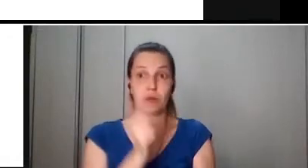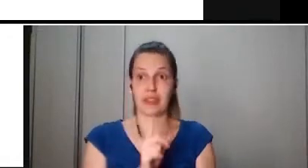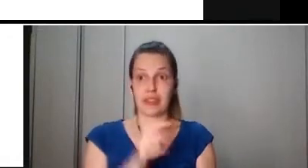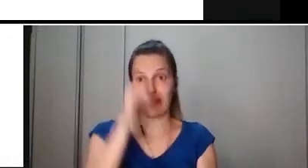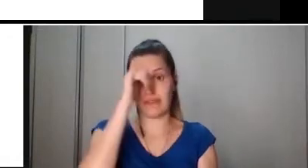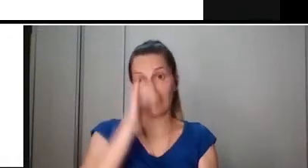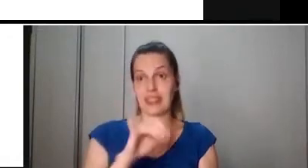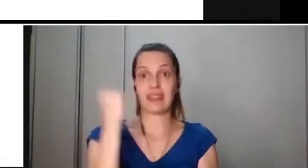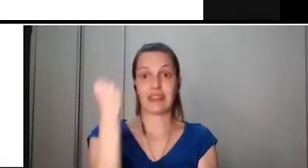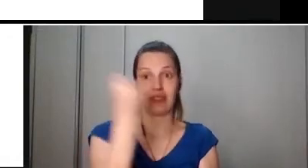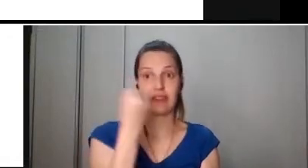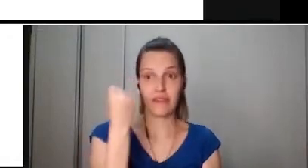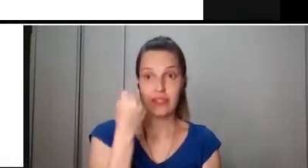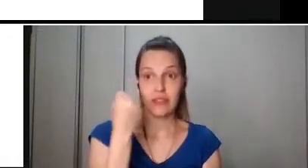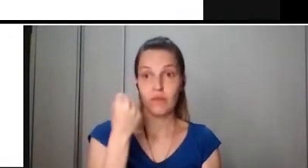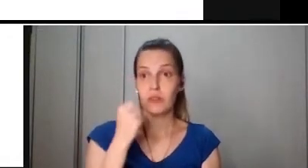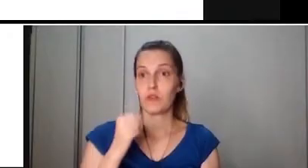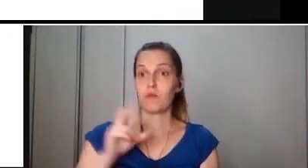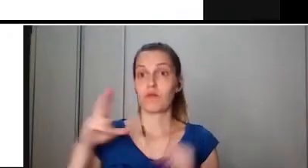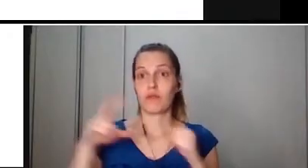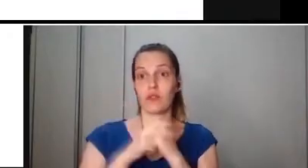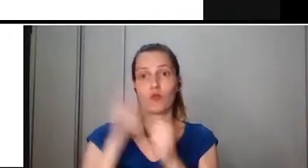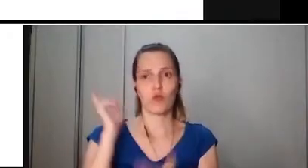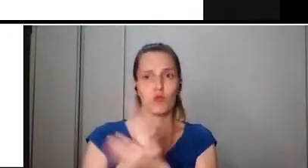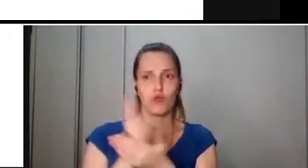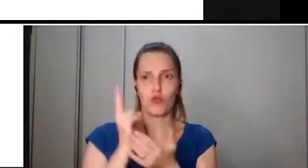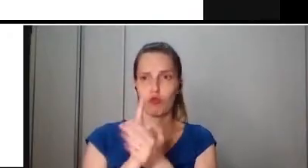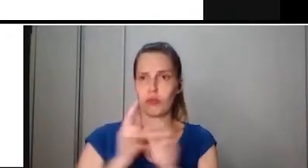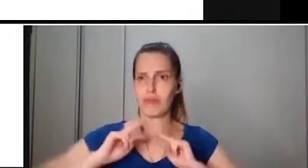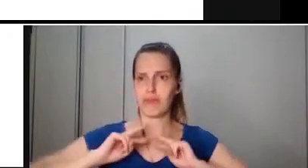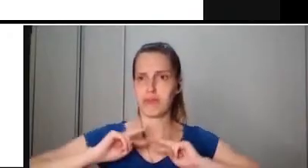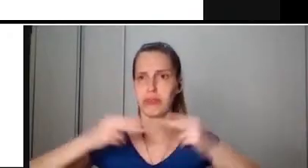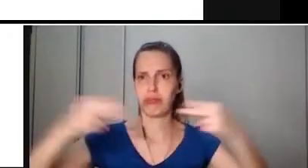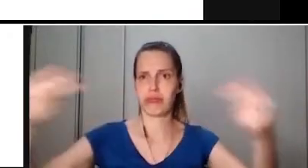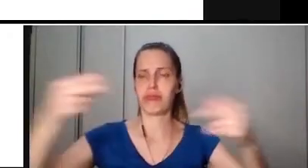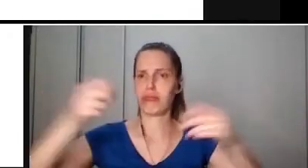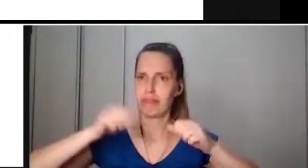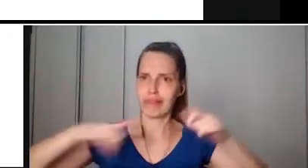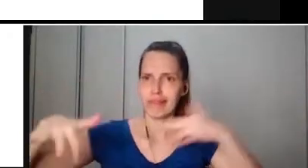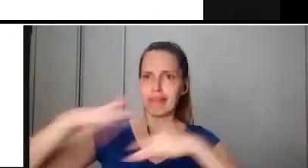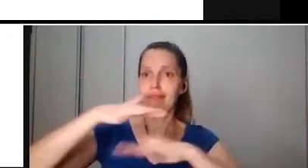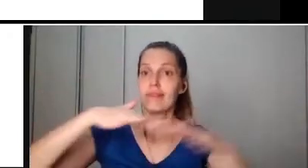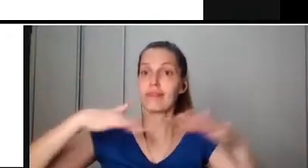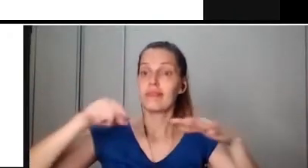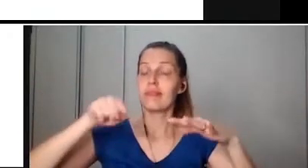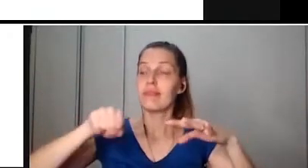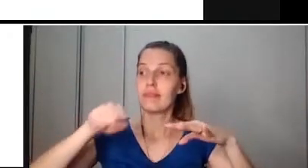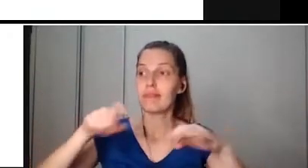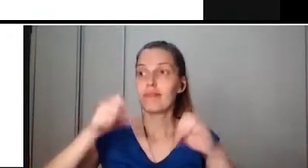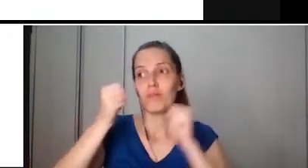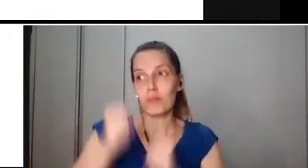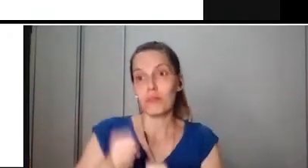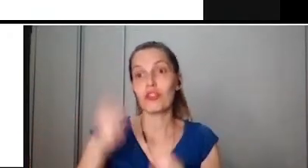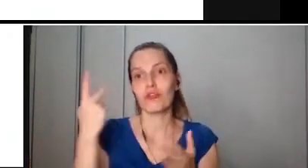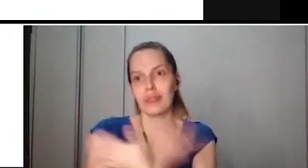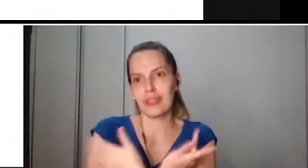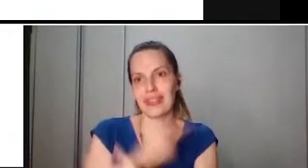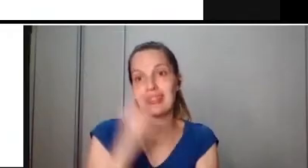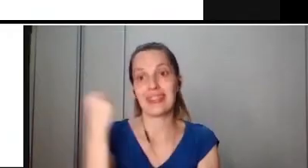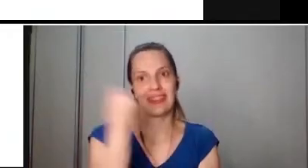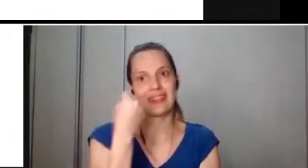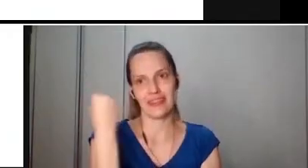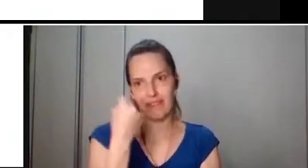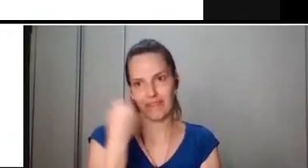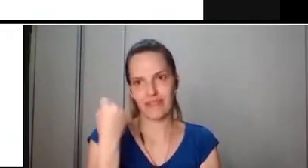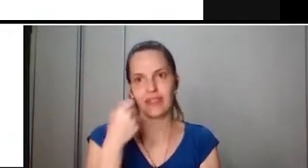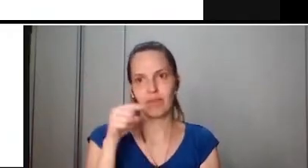vírus vai continuar circulando e poderia continuar causando casos graves da doença. Então, para finalizar,